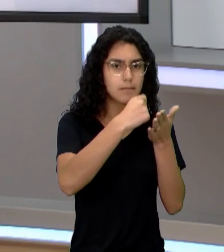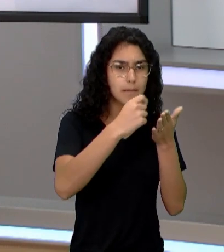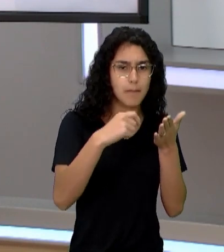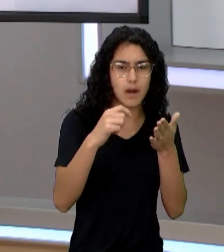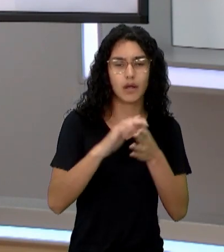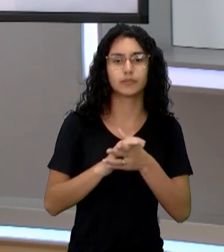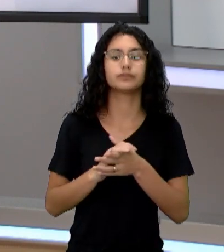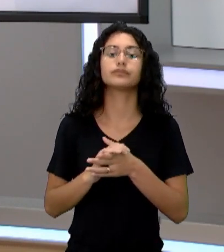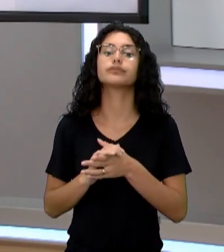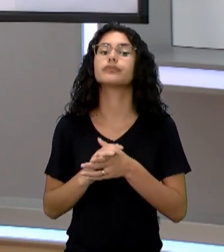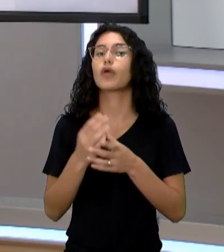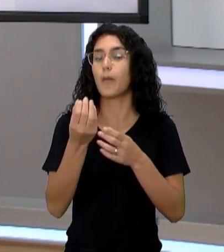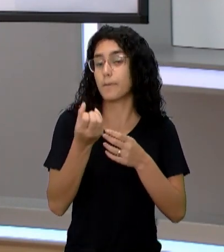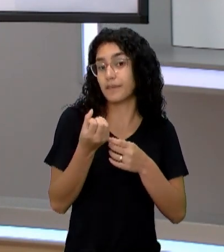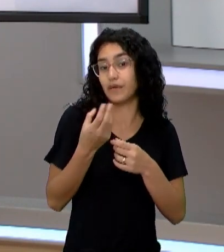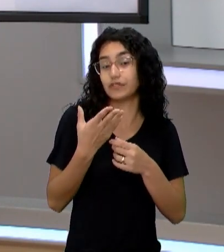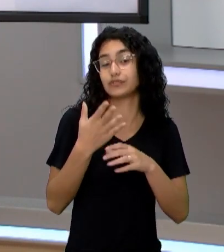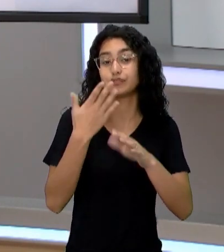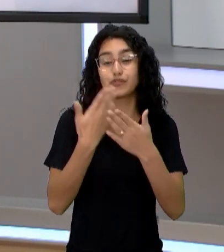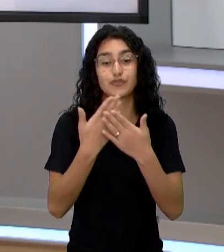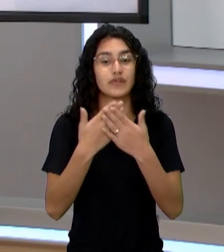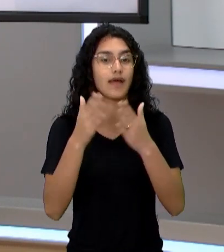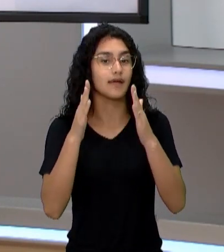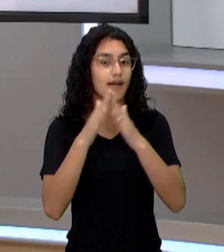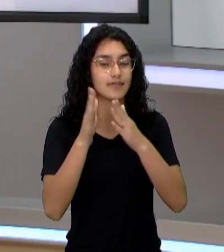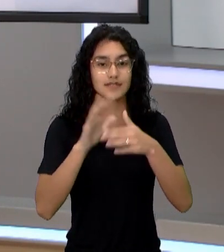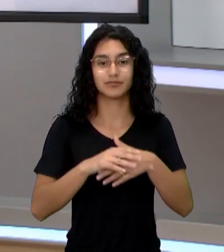também. Vantagem de estudar online, tá certo?